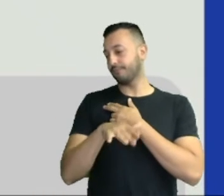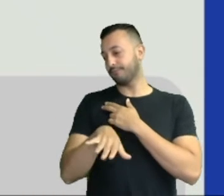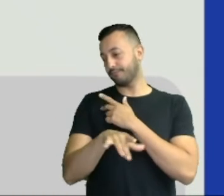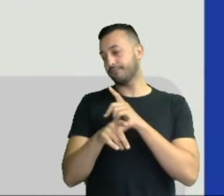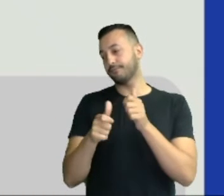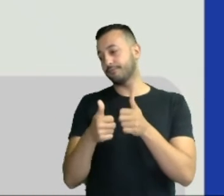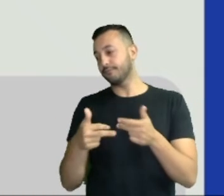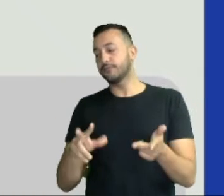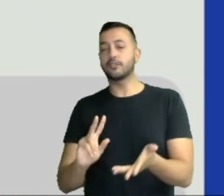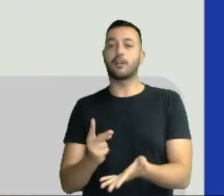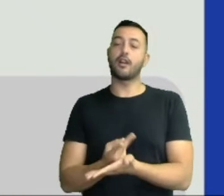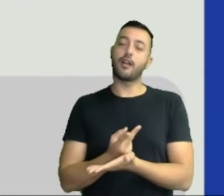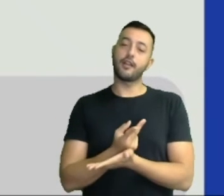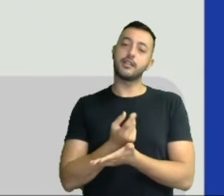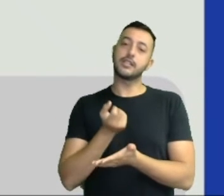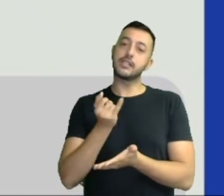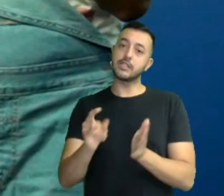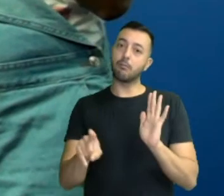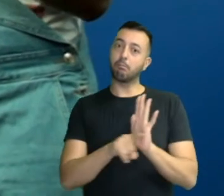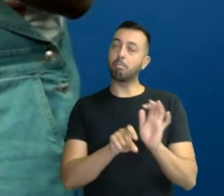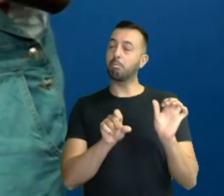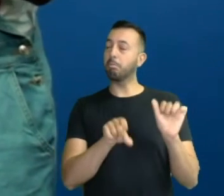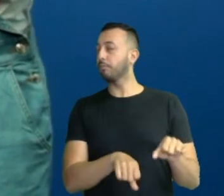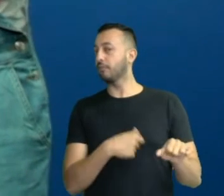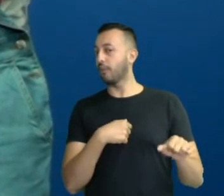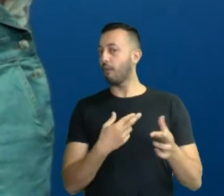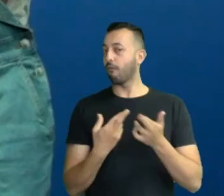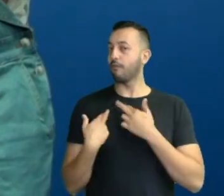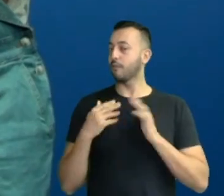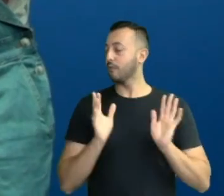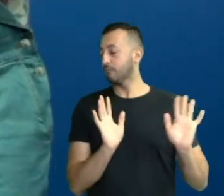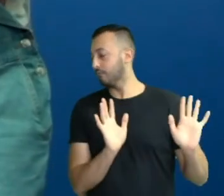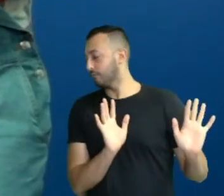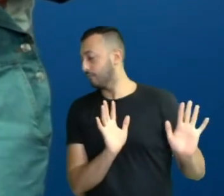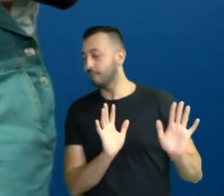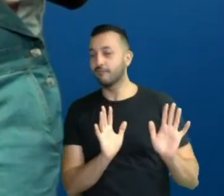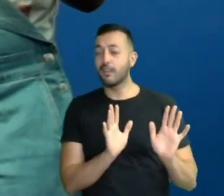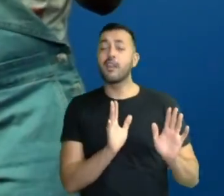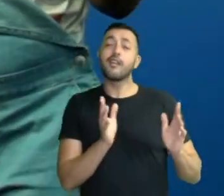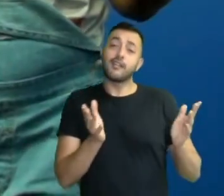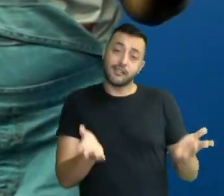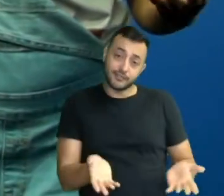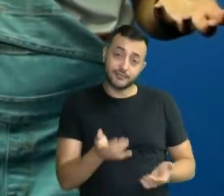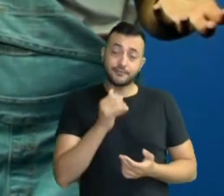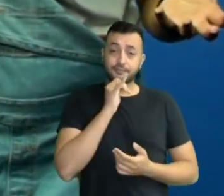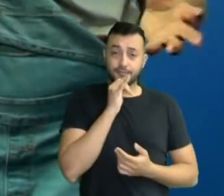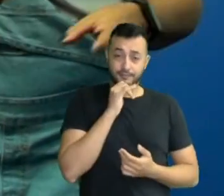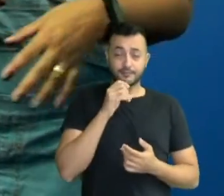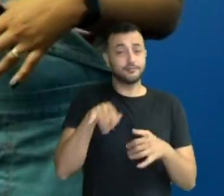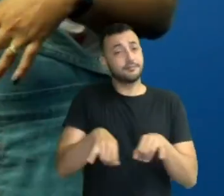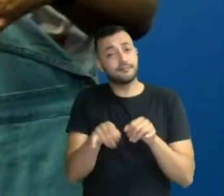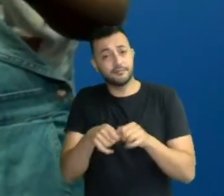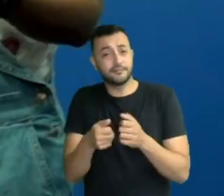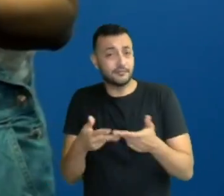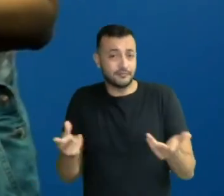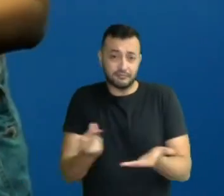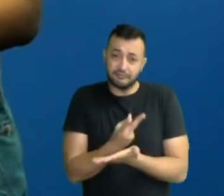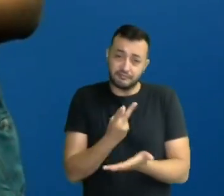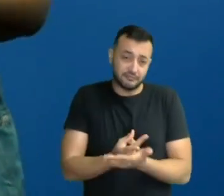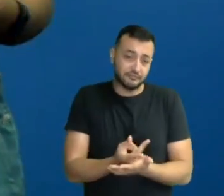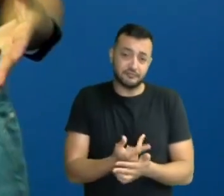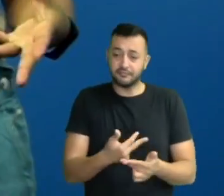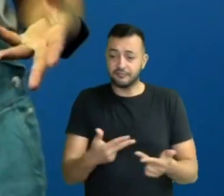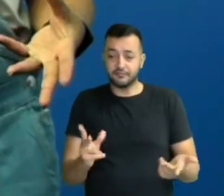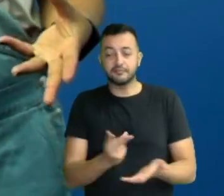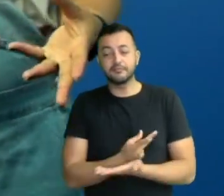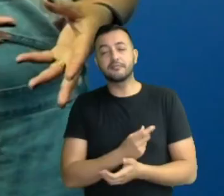sobre un hecho o acción de consecuencias negativas. Ou seja, Quando a gente faz uma besteira, né? Quando a gente derruba alguma